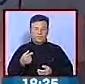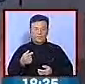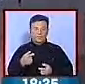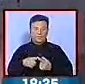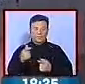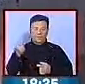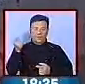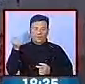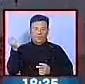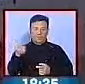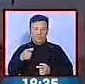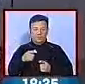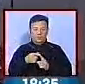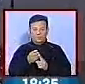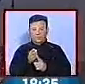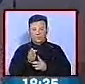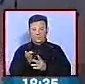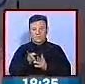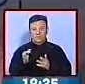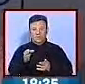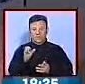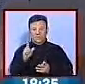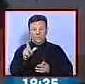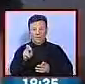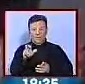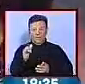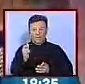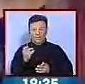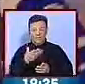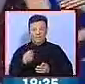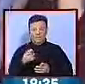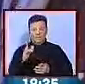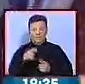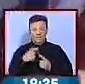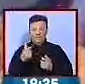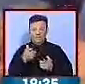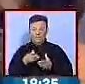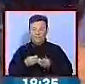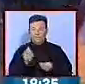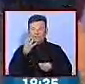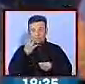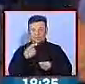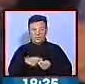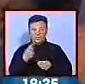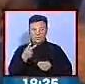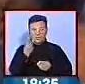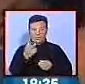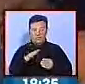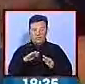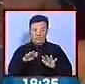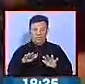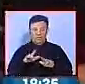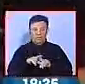luz polarizada, ou polarização da luz, não é? Quando atravessa um meio plástico. Temos dois filtros